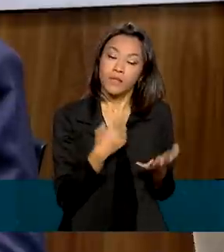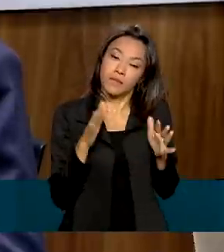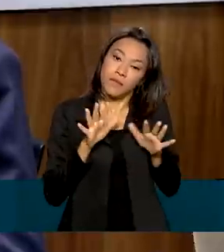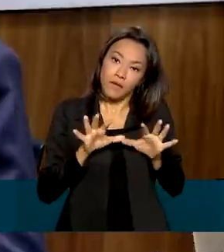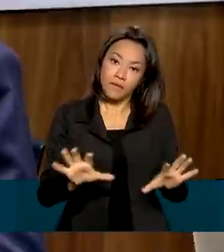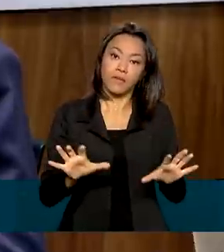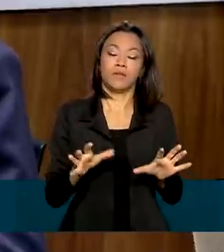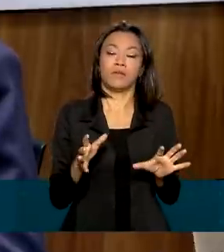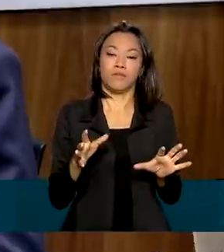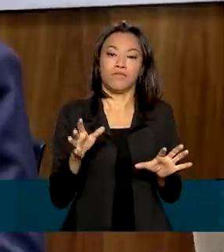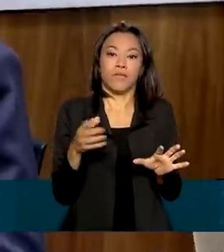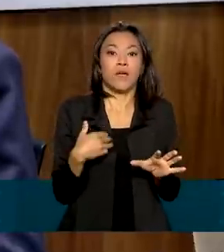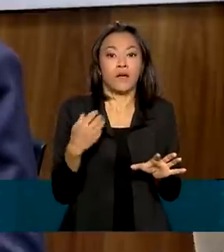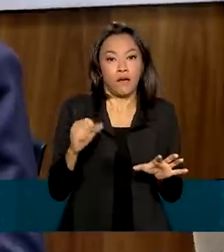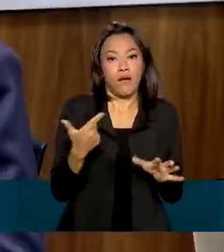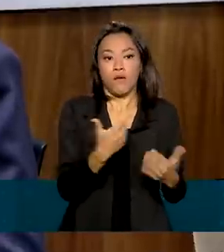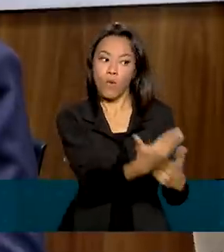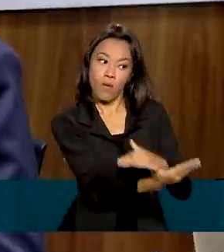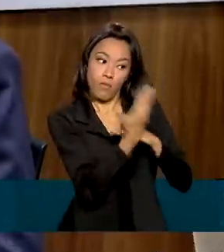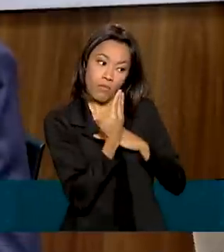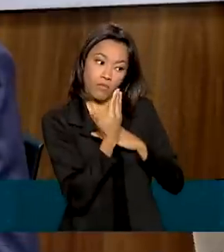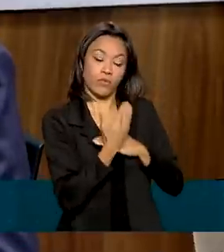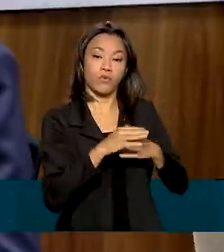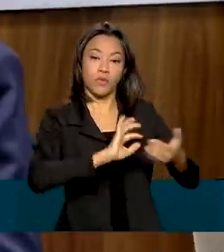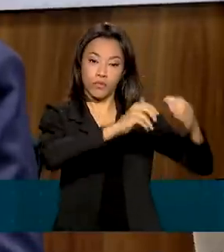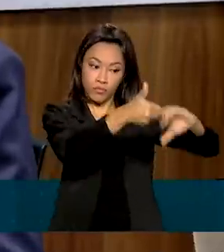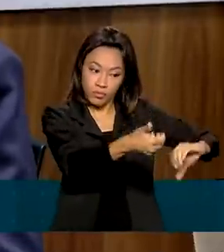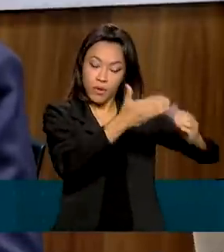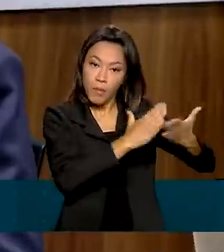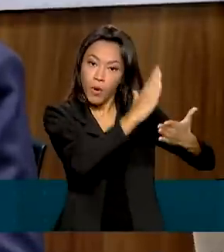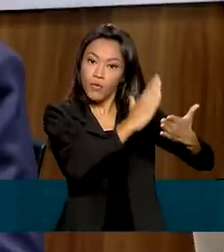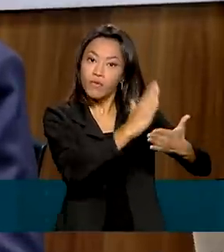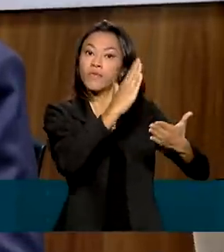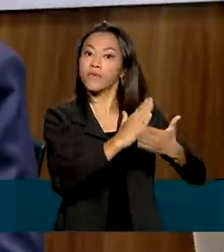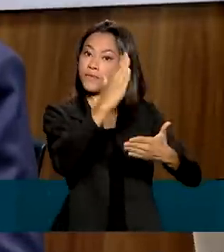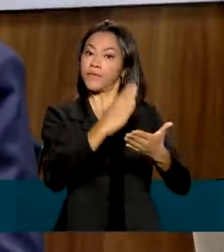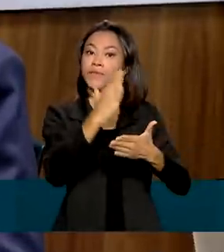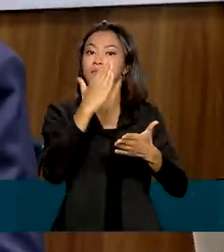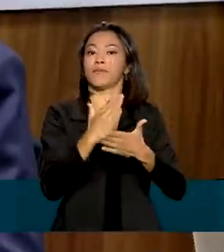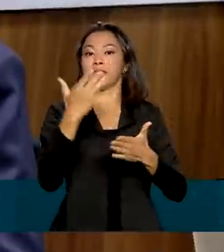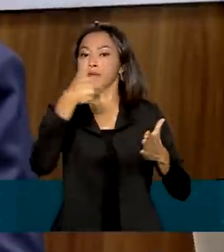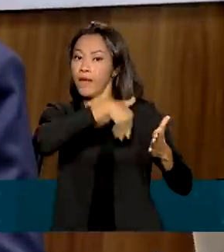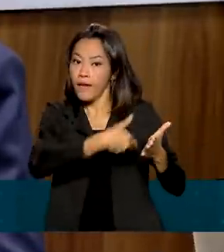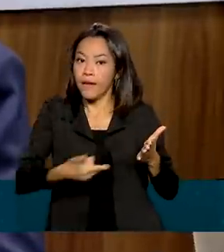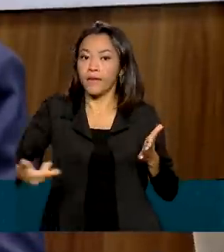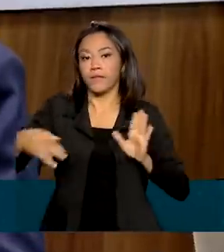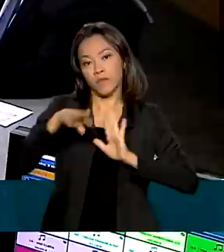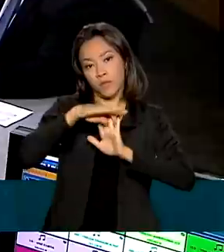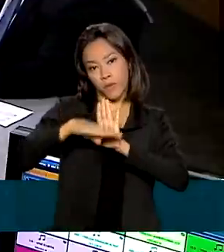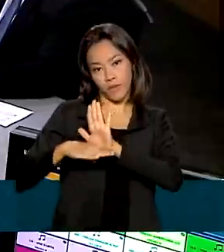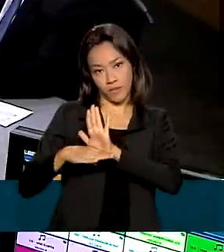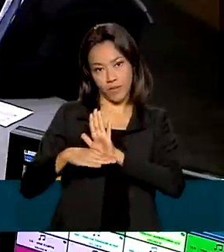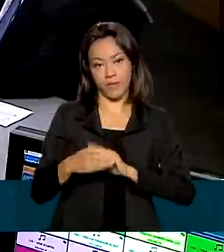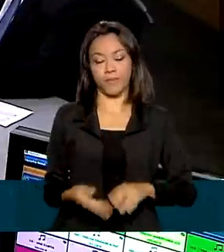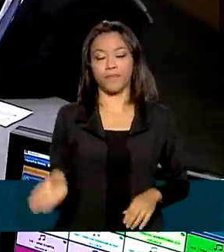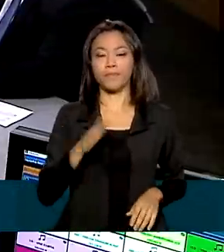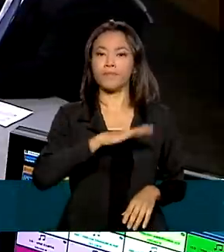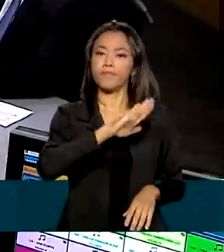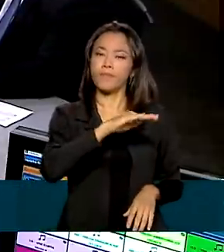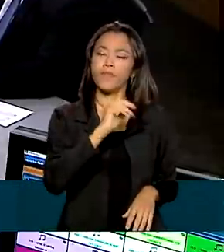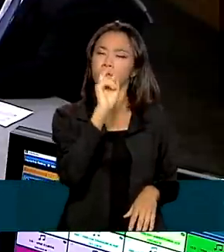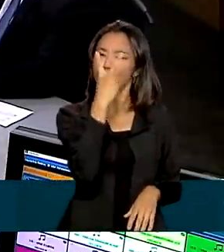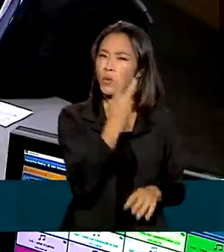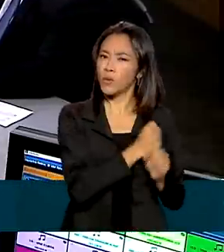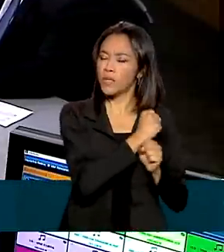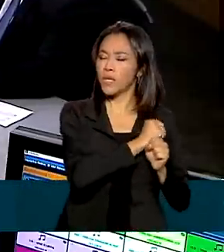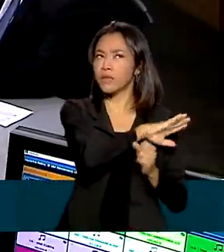Aí sim em grande parte com ajuda no parlamento brasileiro aprovando essas esses programas Nossa agora Presidente nos últimos